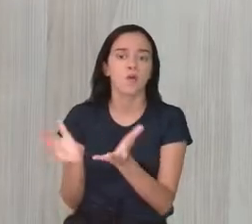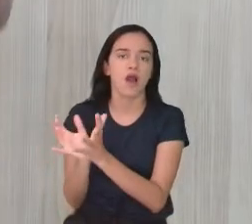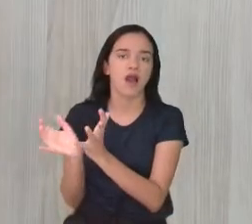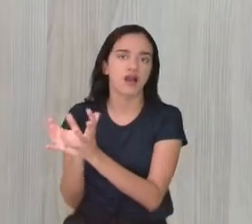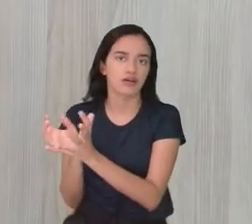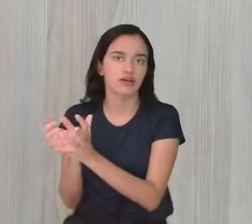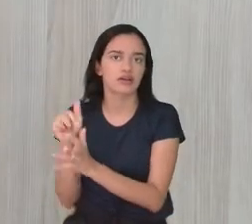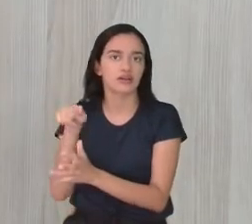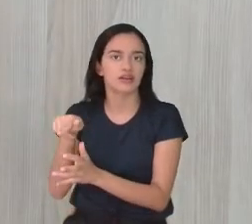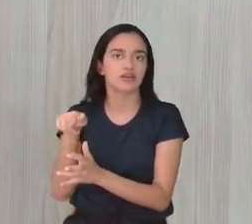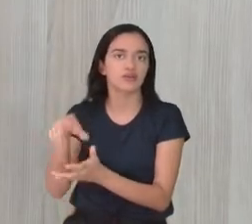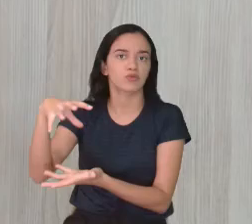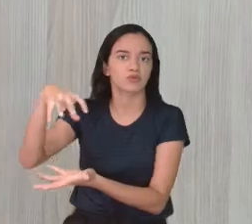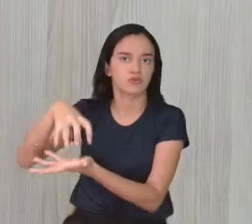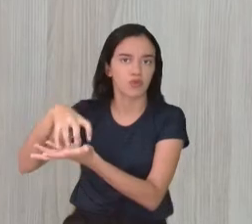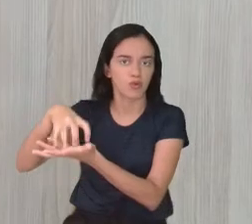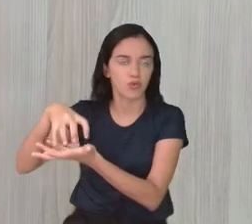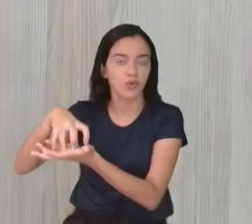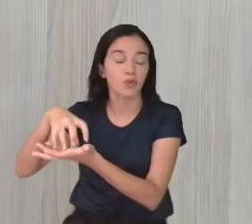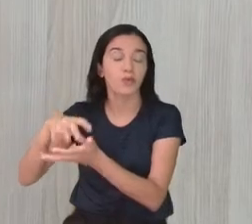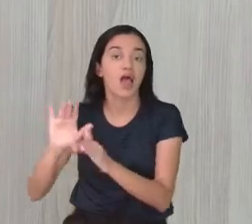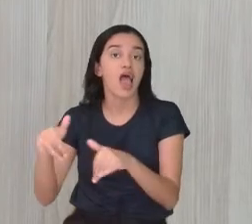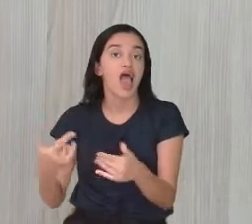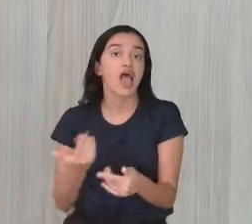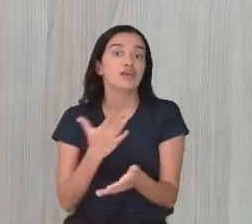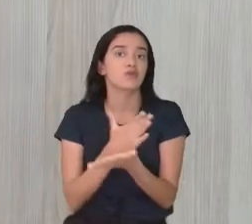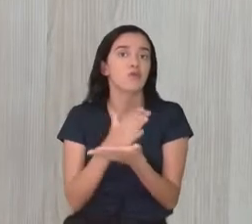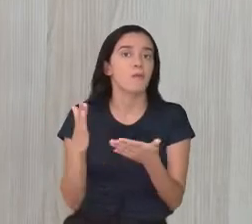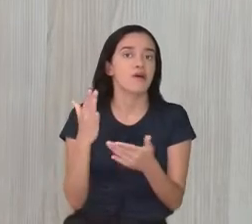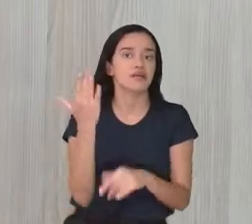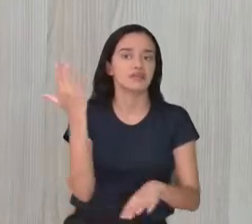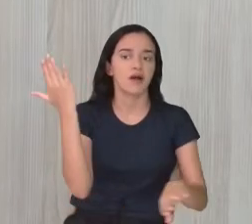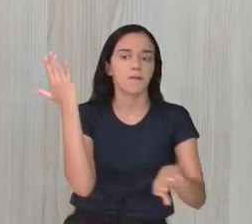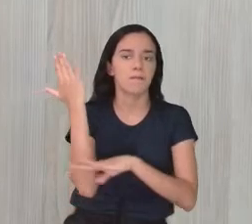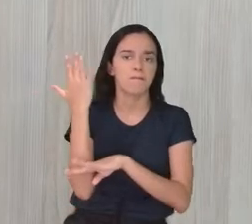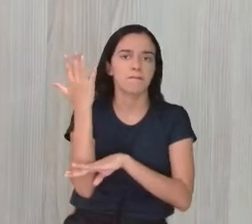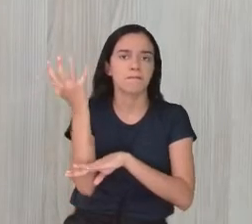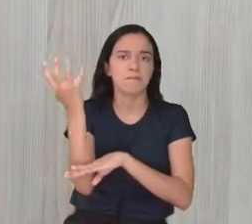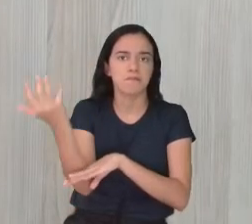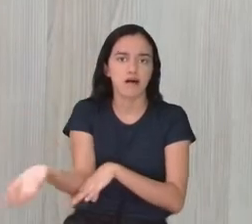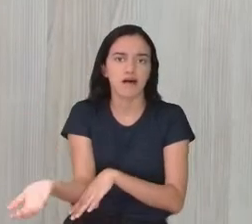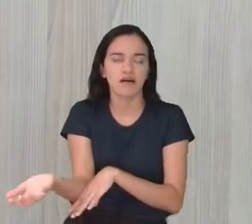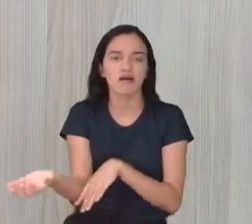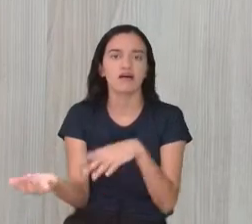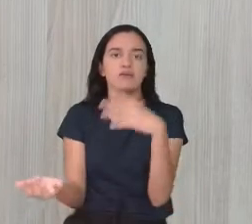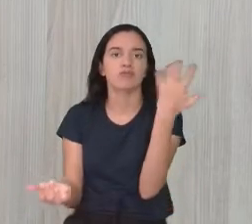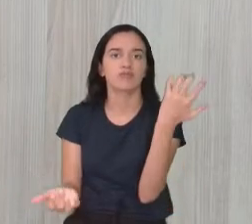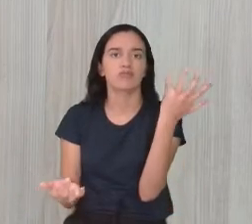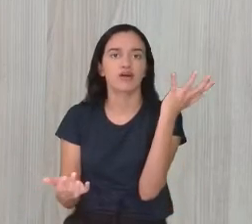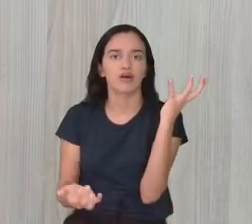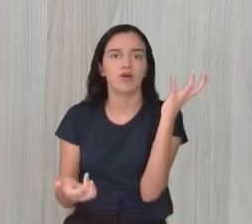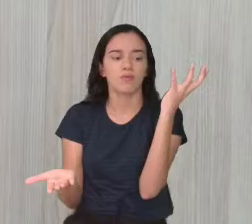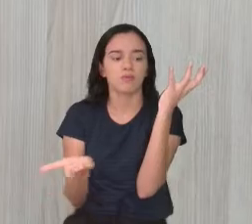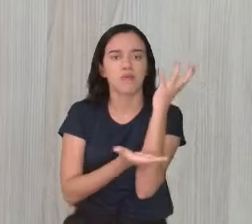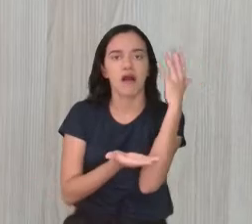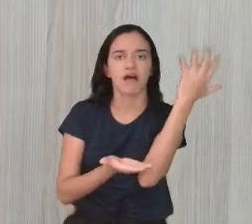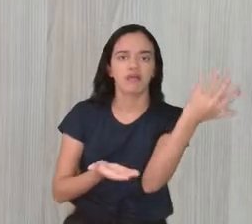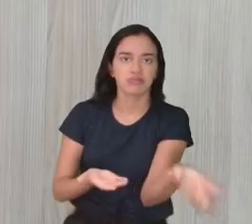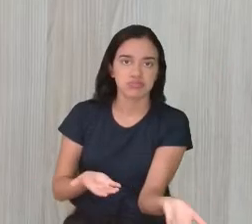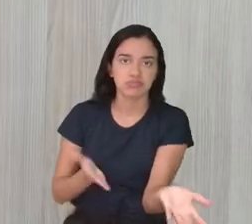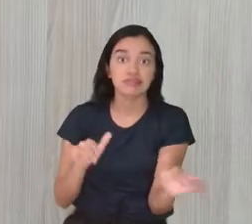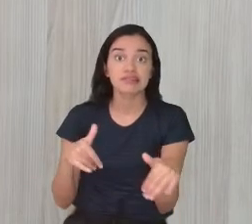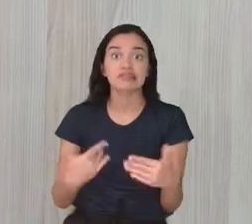começa a retirar, começa a cortar a árvore, começa a alterar a paisagem. E aí a natureza, professor Gilson, ela passa a